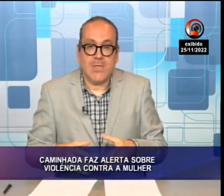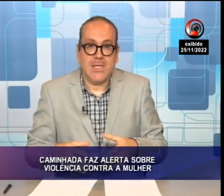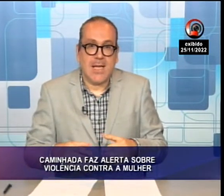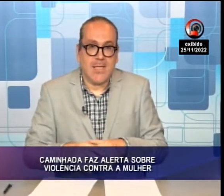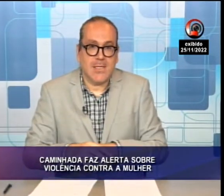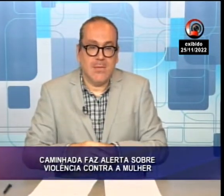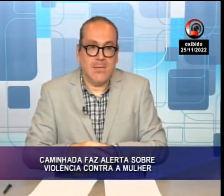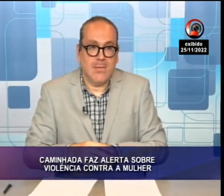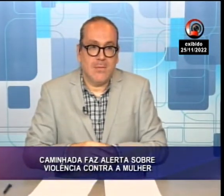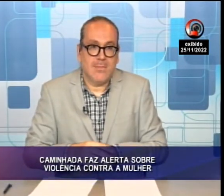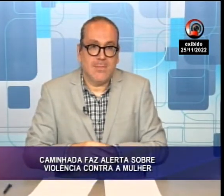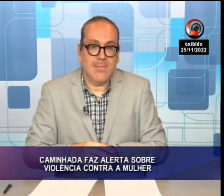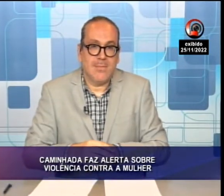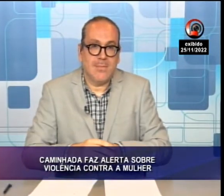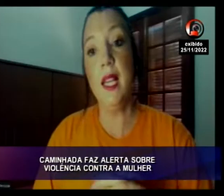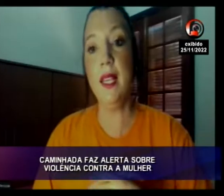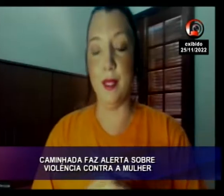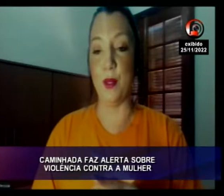de concentração?